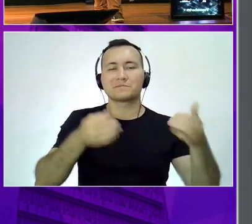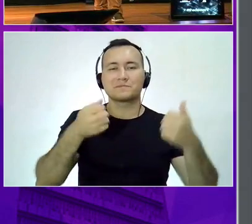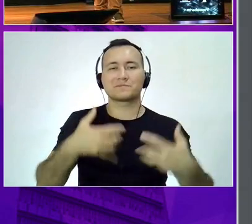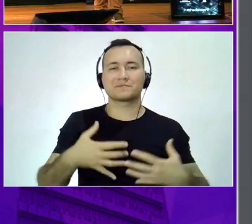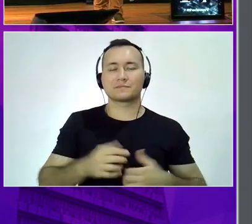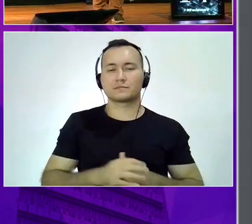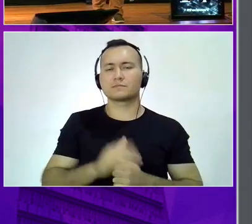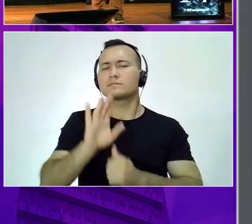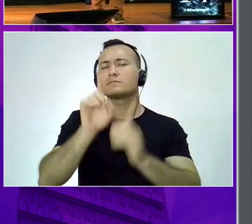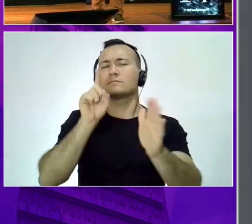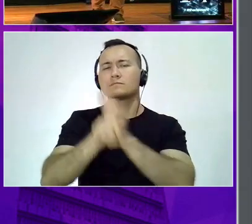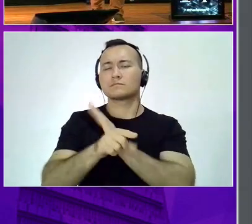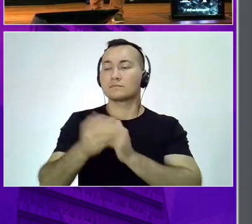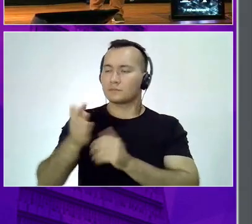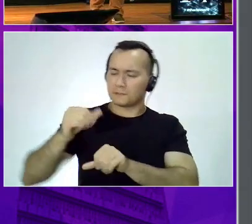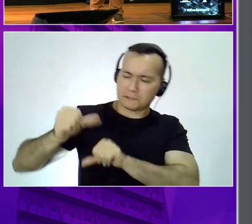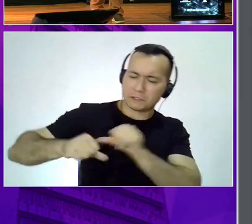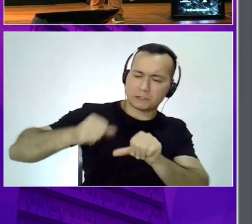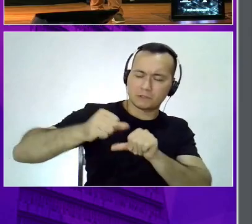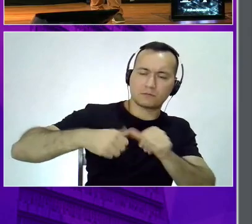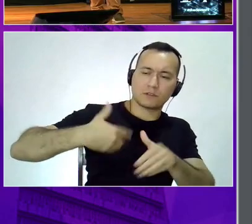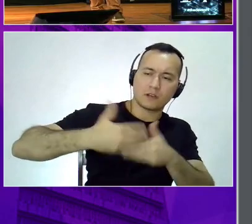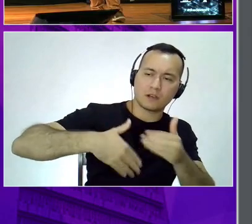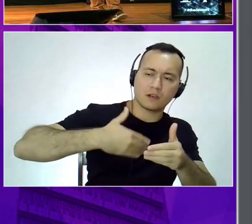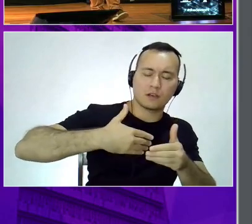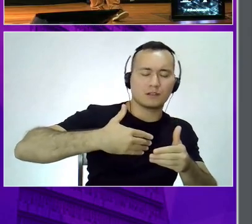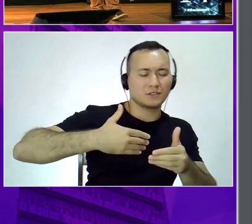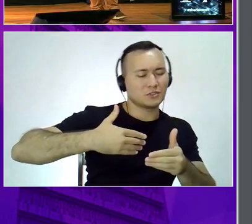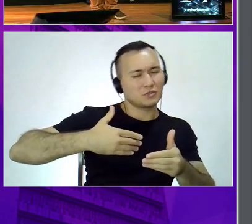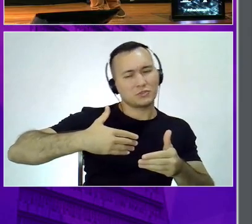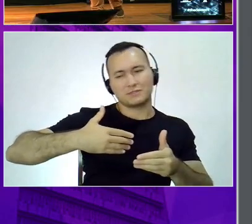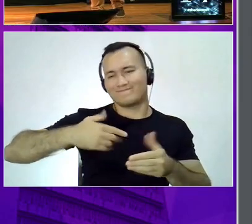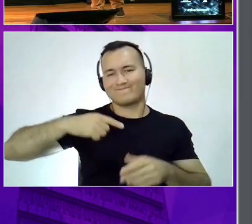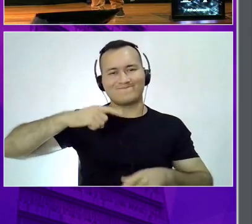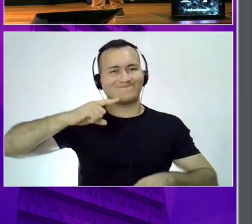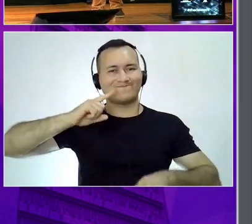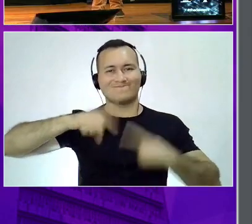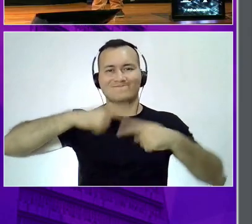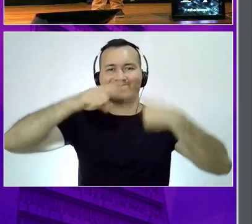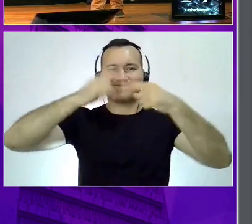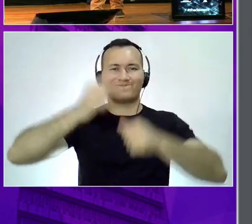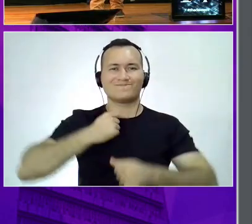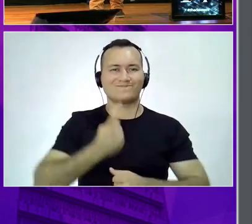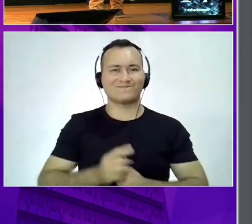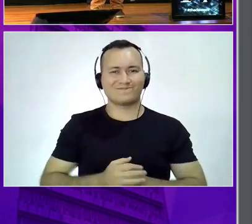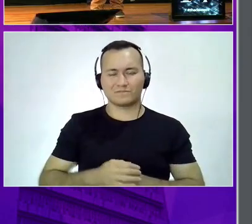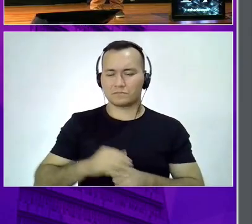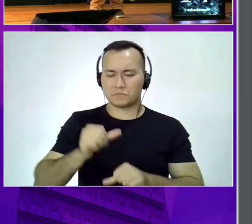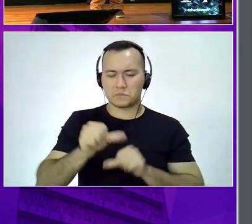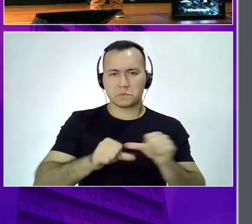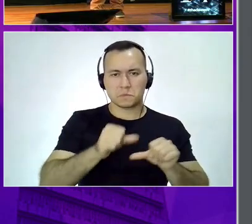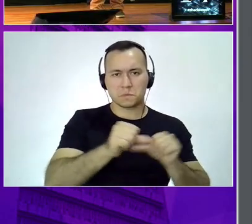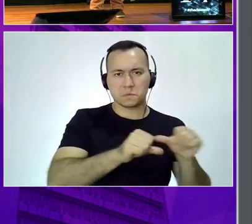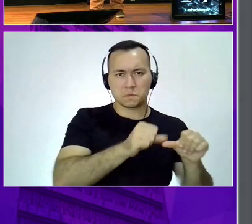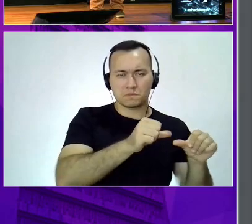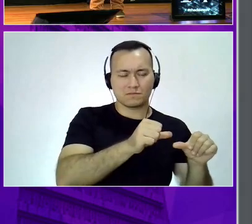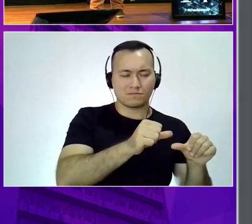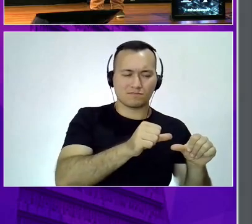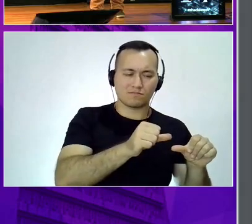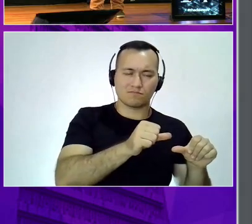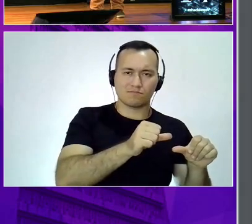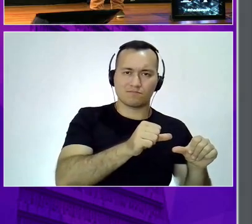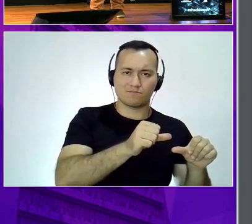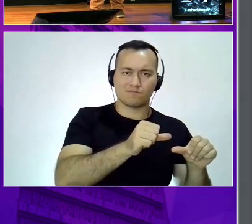pesquisa no LinkedIn, várias pessoas, né, participaram, responderam. A gente sabe que o LinkedIn também é uma bolha, mas que dá um